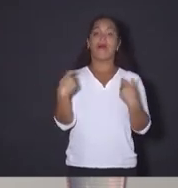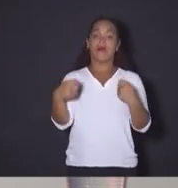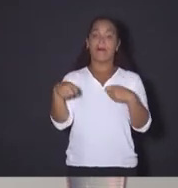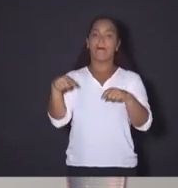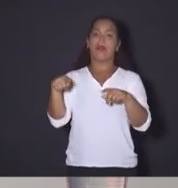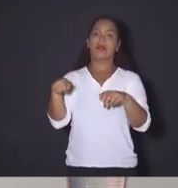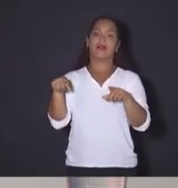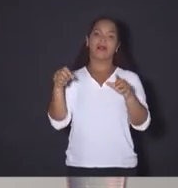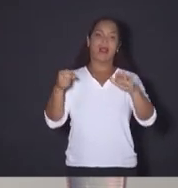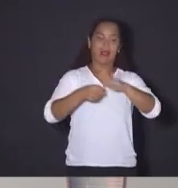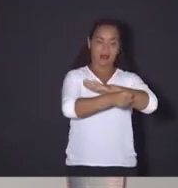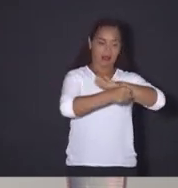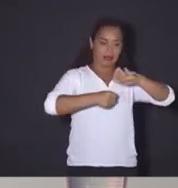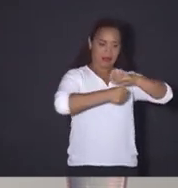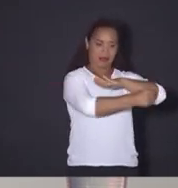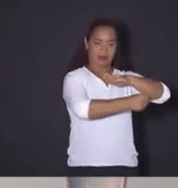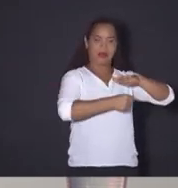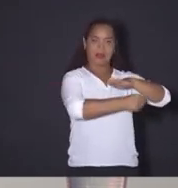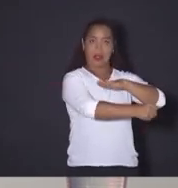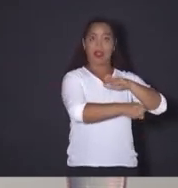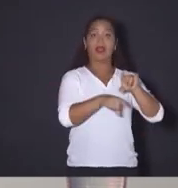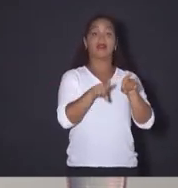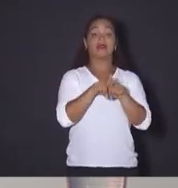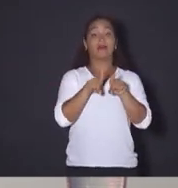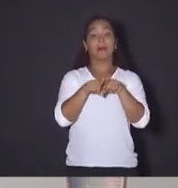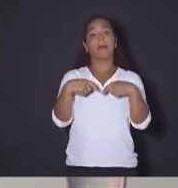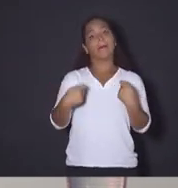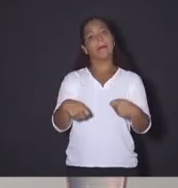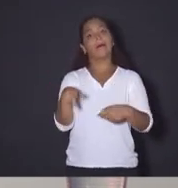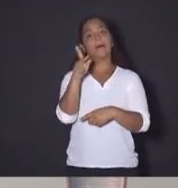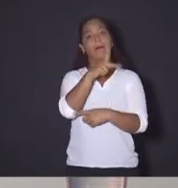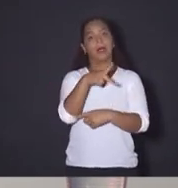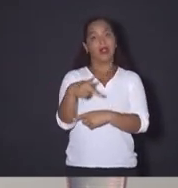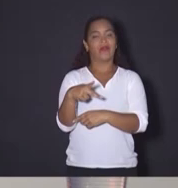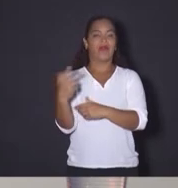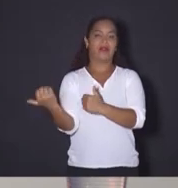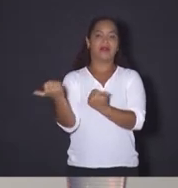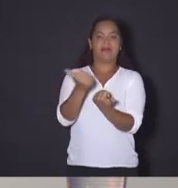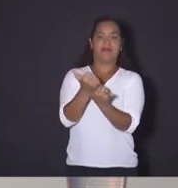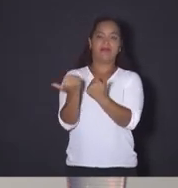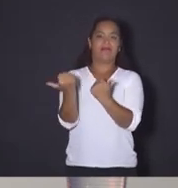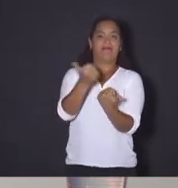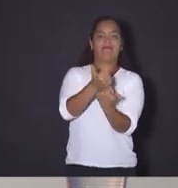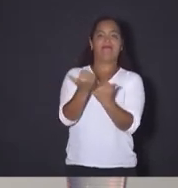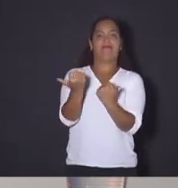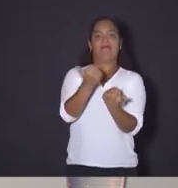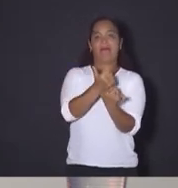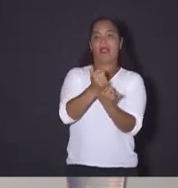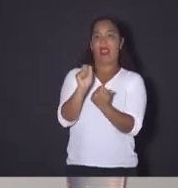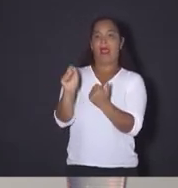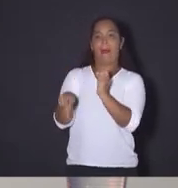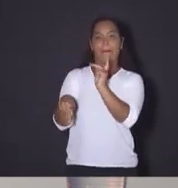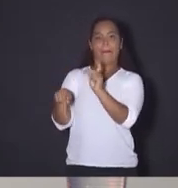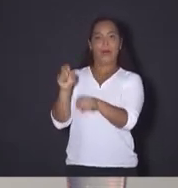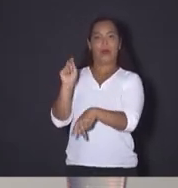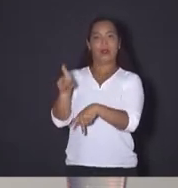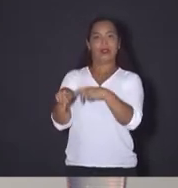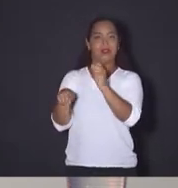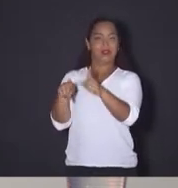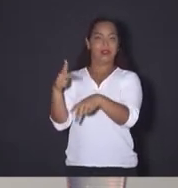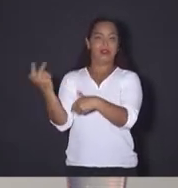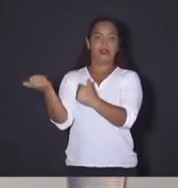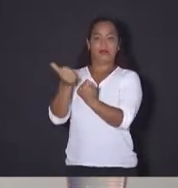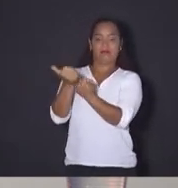e precisamos também de novos professores que vão obviamente ocupar os espaços destes se aposentam lá é